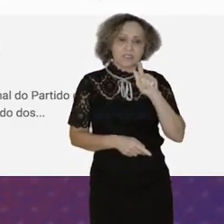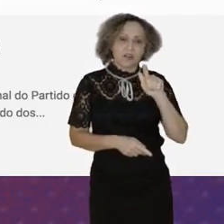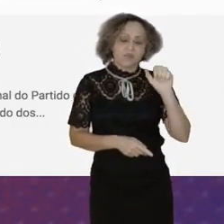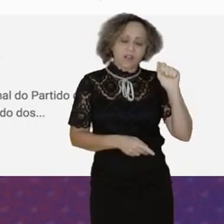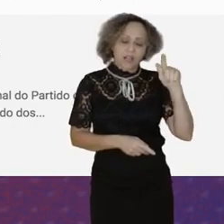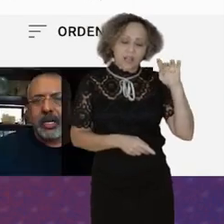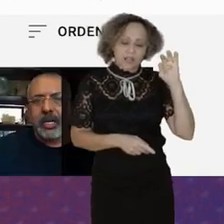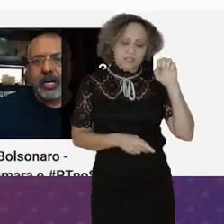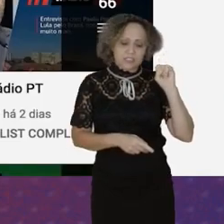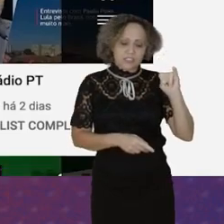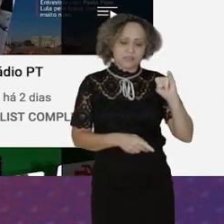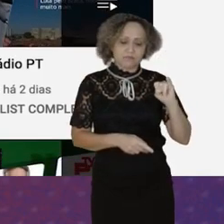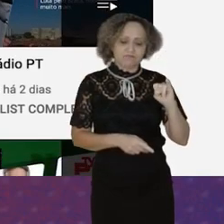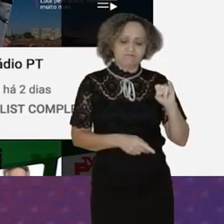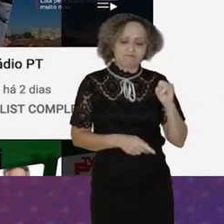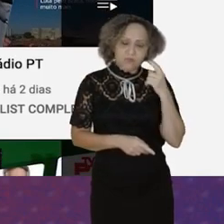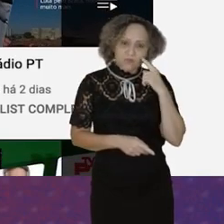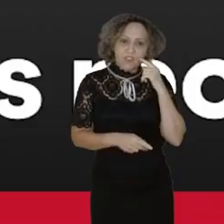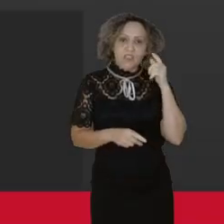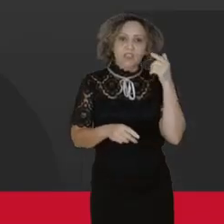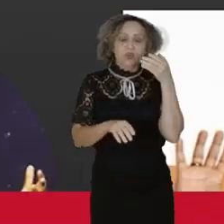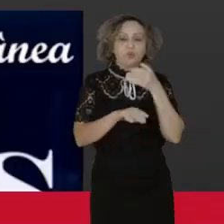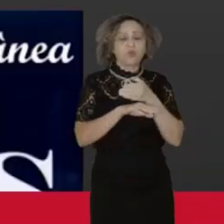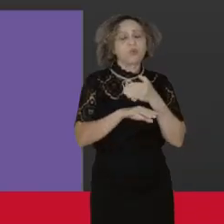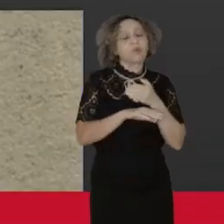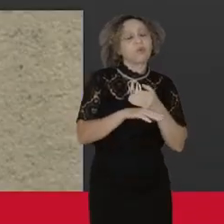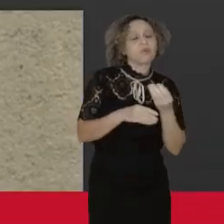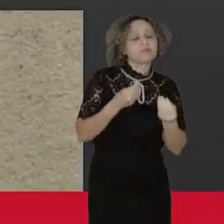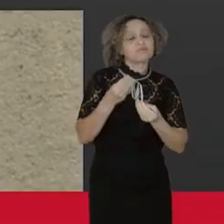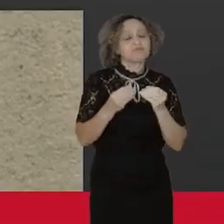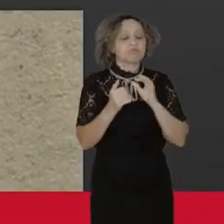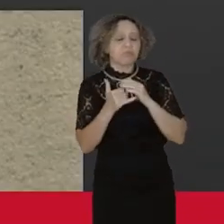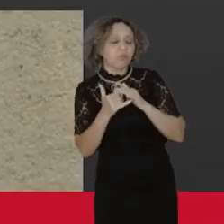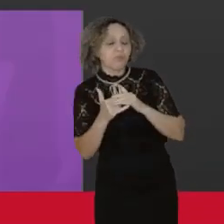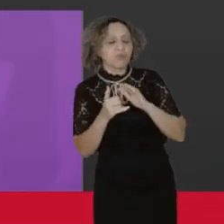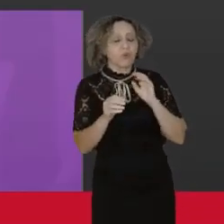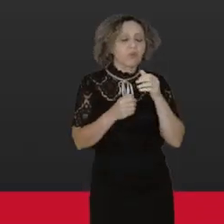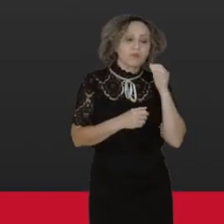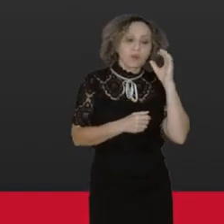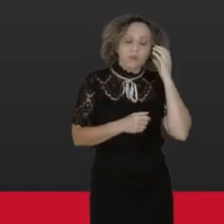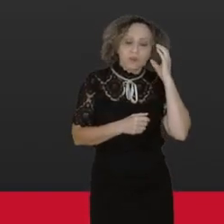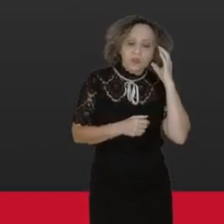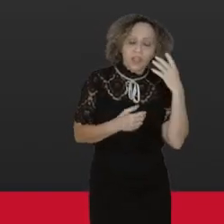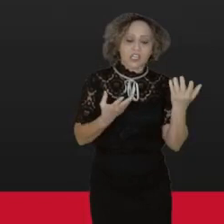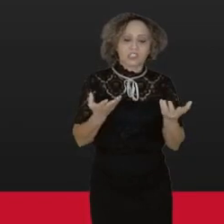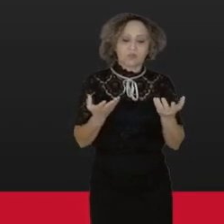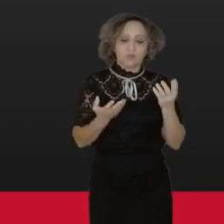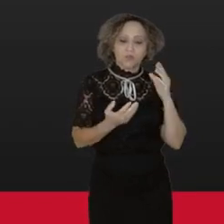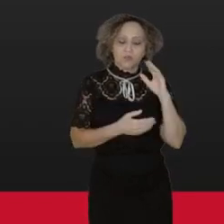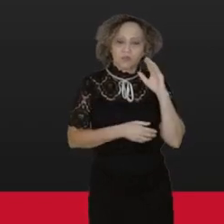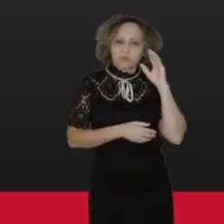Elas Formação no canal da TVPT no YouTube e em formato de podcast no Spotify.